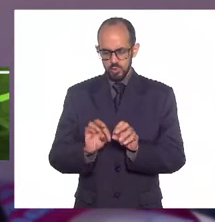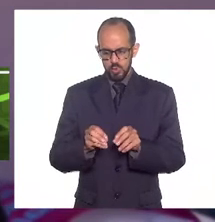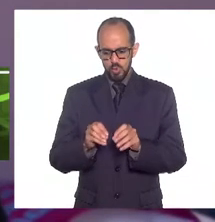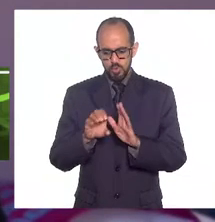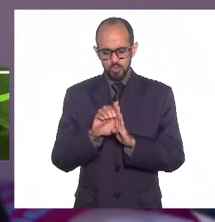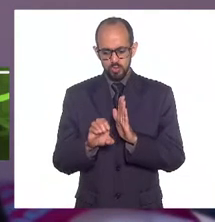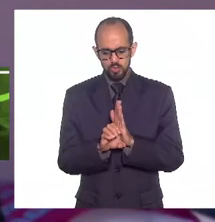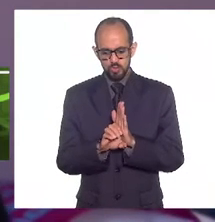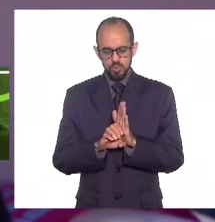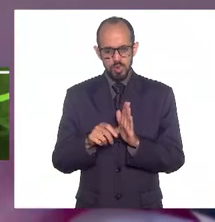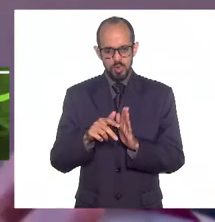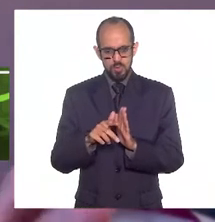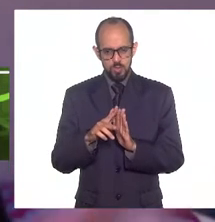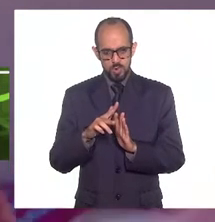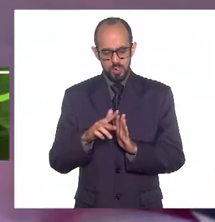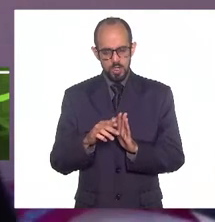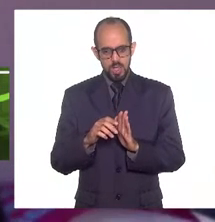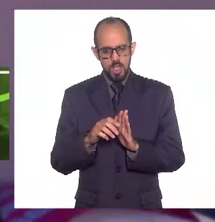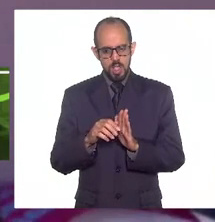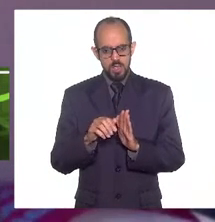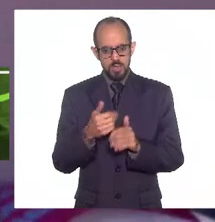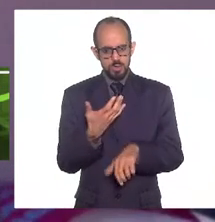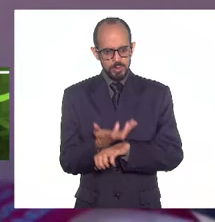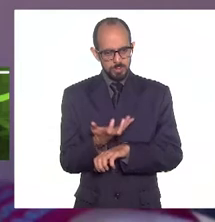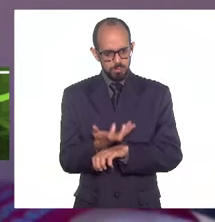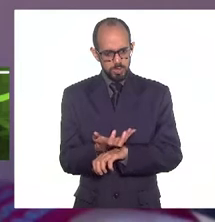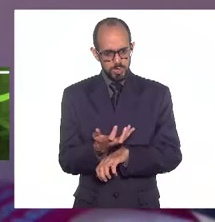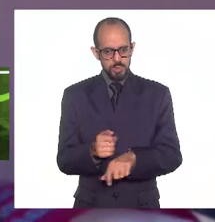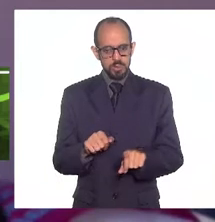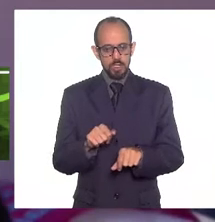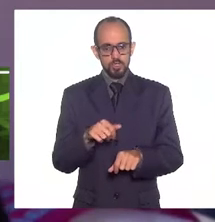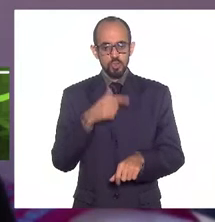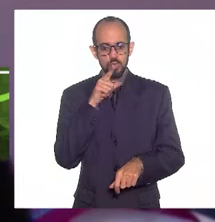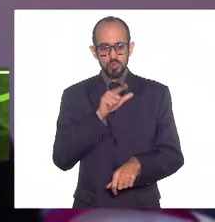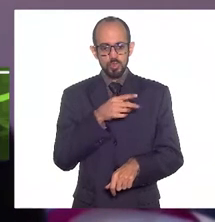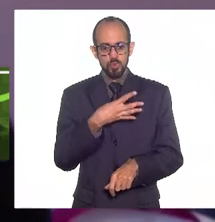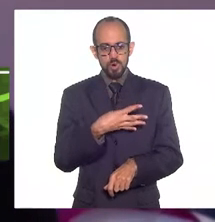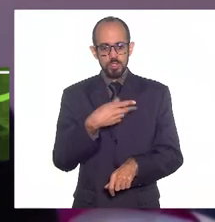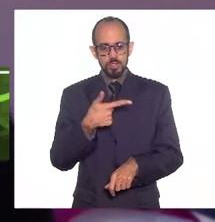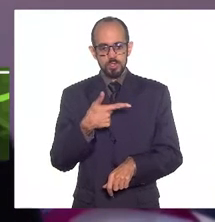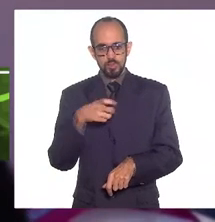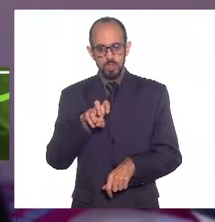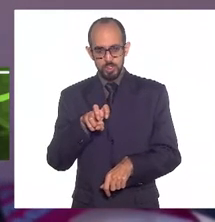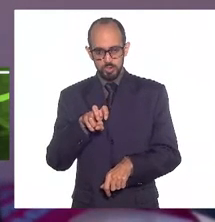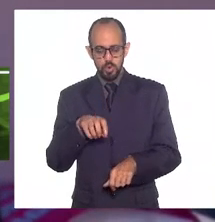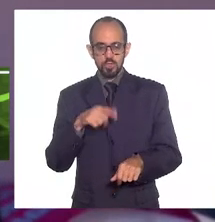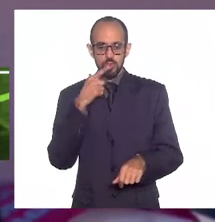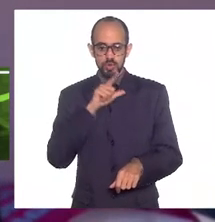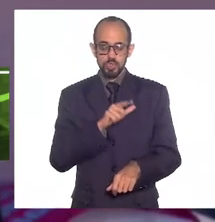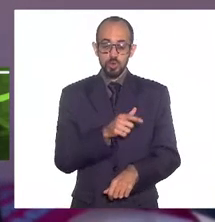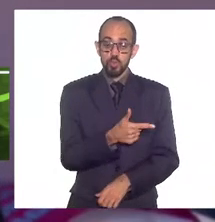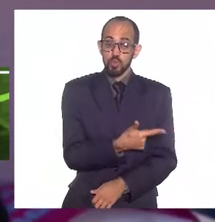e nós conseguimos manter dos 452 alunos 250 alunos